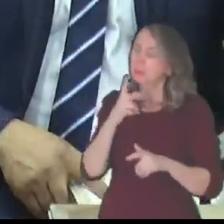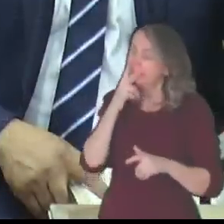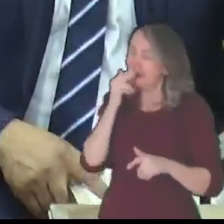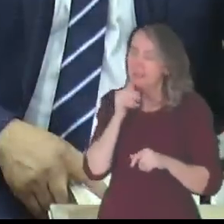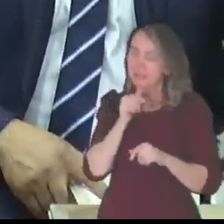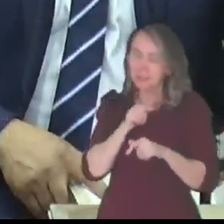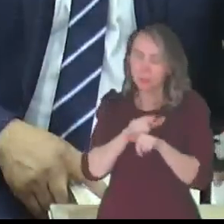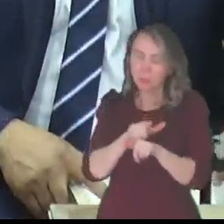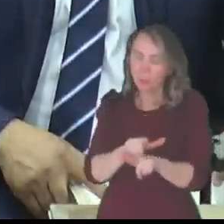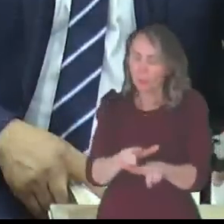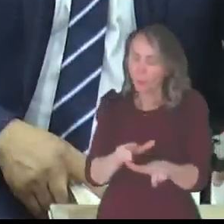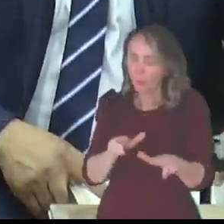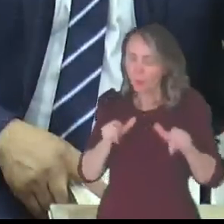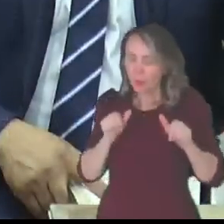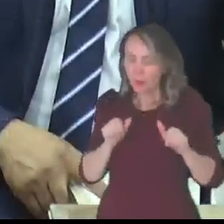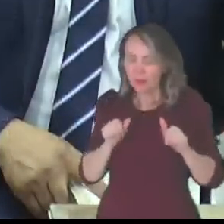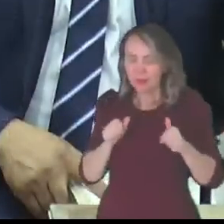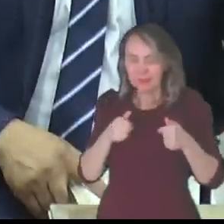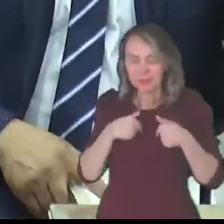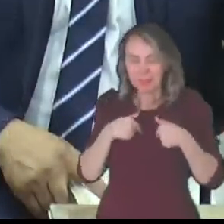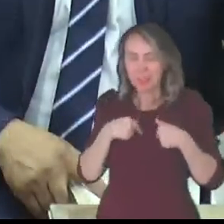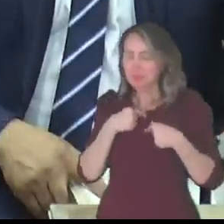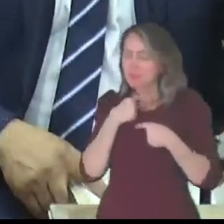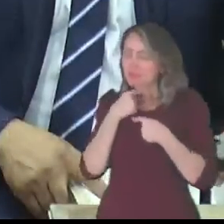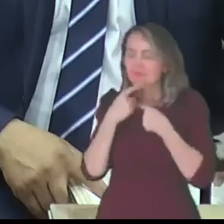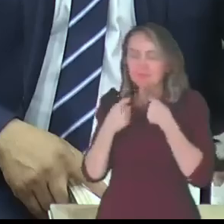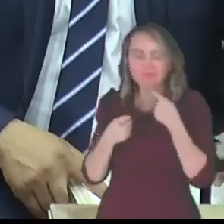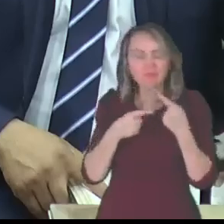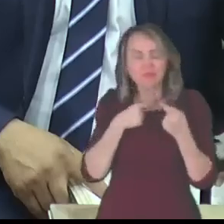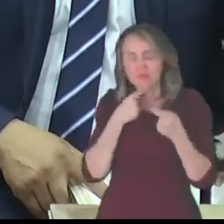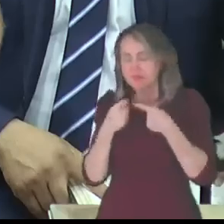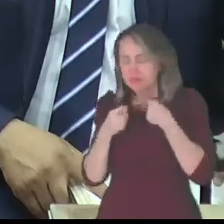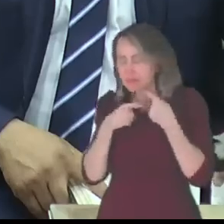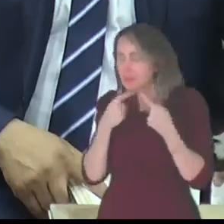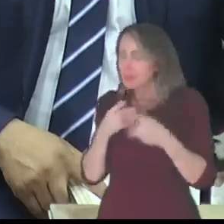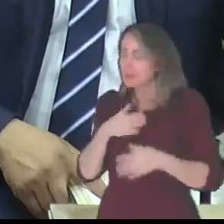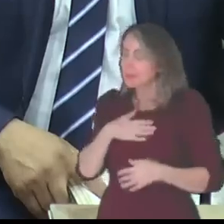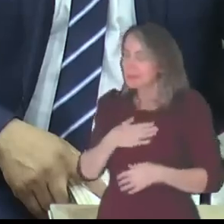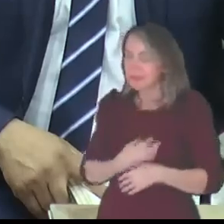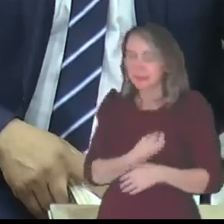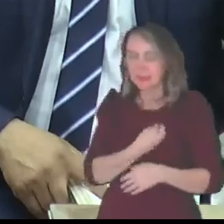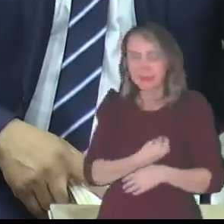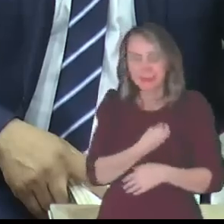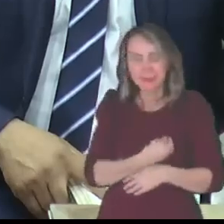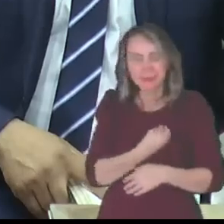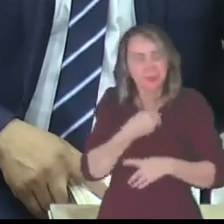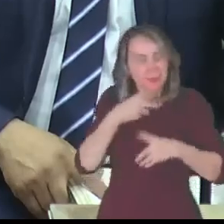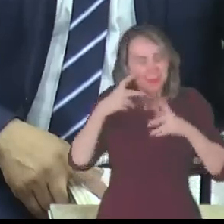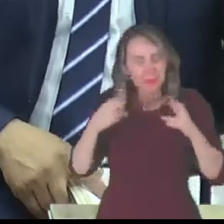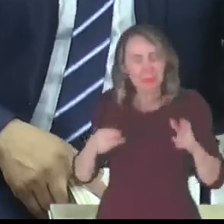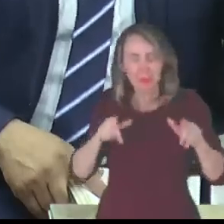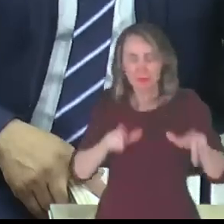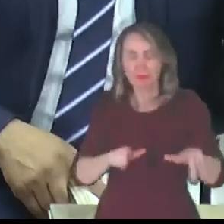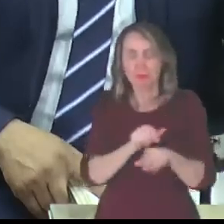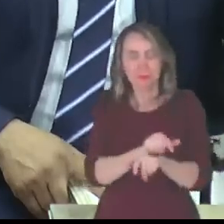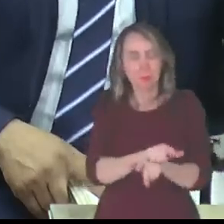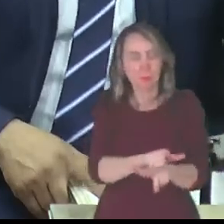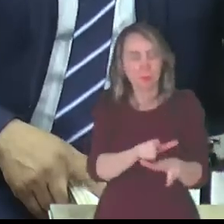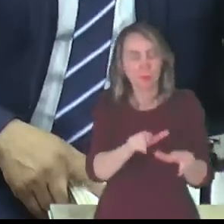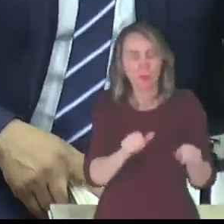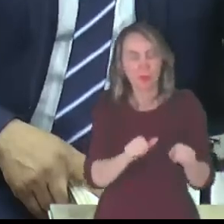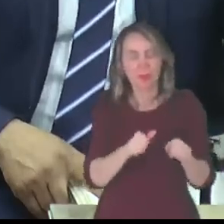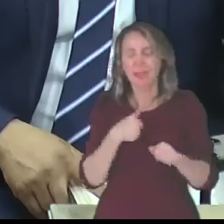Jesus eu estou em fruto de Jesus a minha vida tá um deserto eu nunca mais